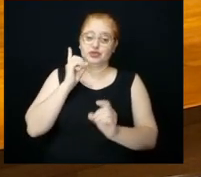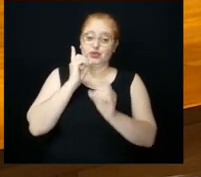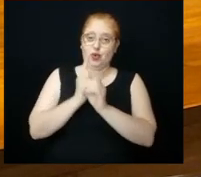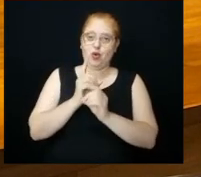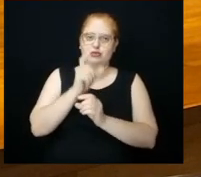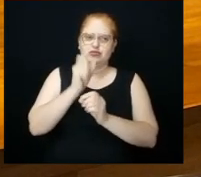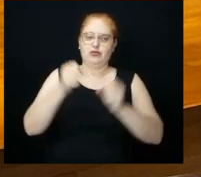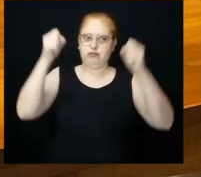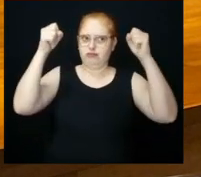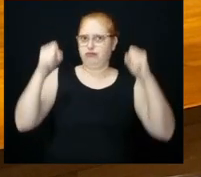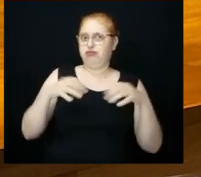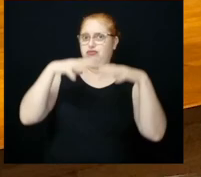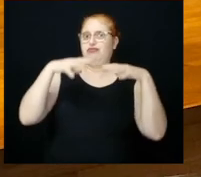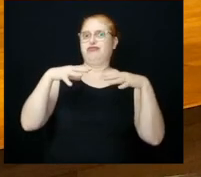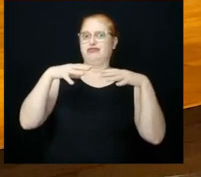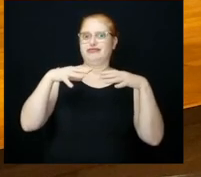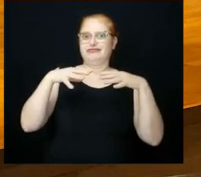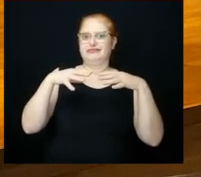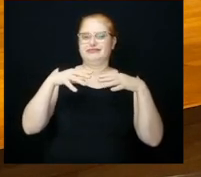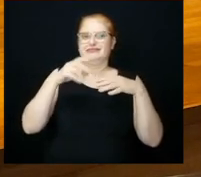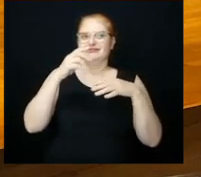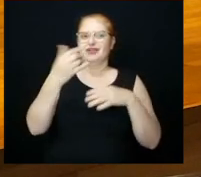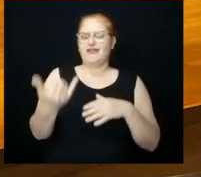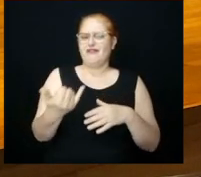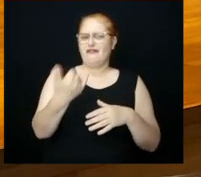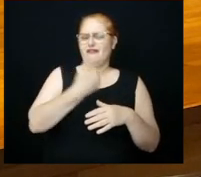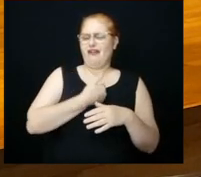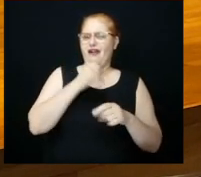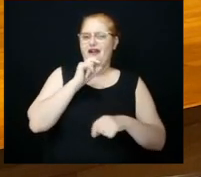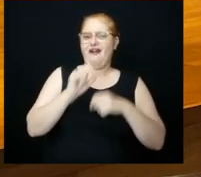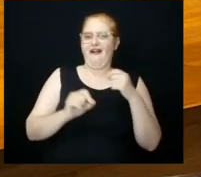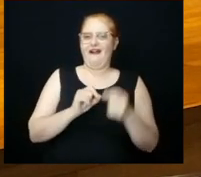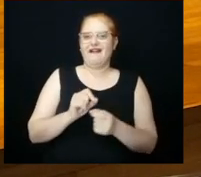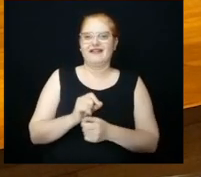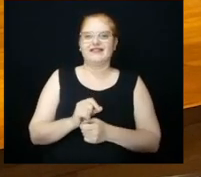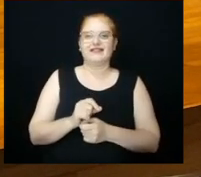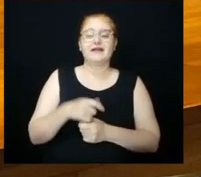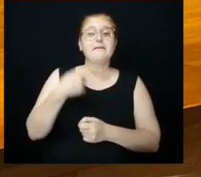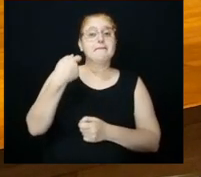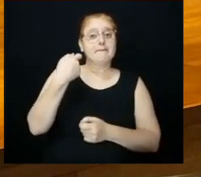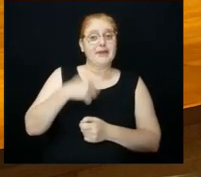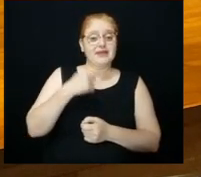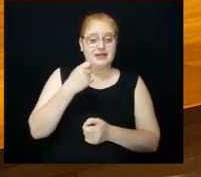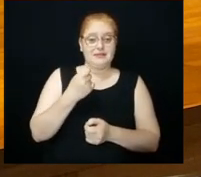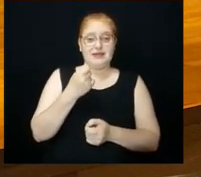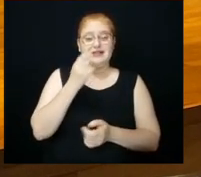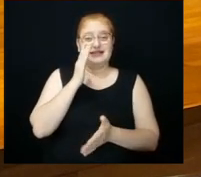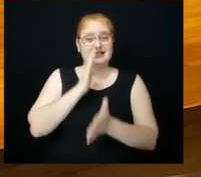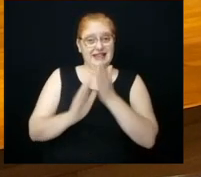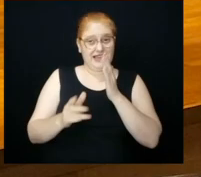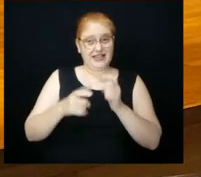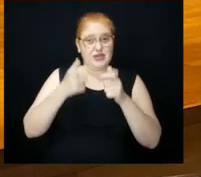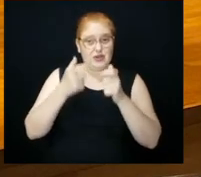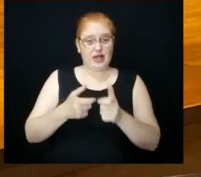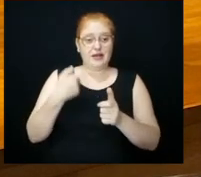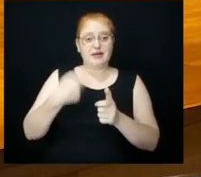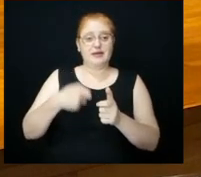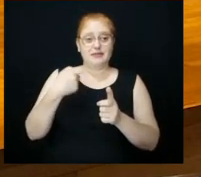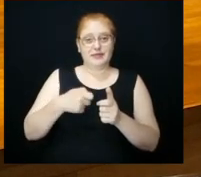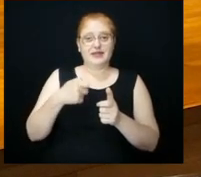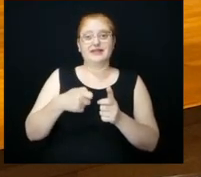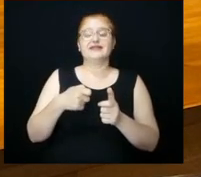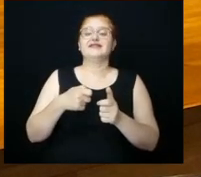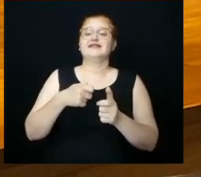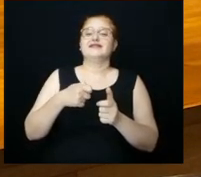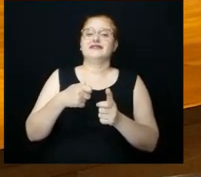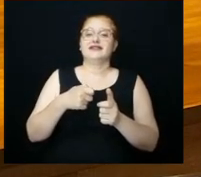feiticeiro, e esse feiticeiro vai dizer para ele que ele vai ter que, para sair dali, ele vai ter que despistar o fantasma do pai dele,